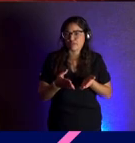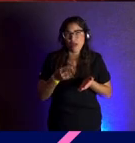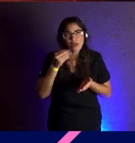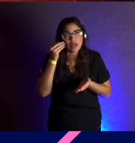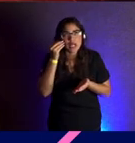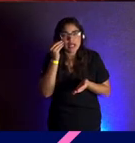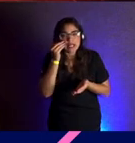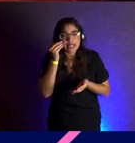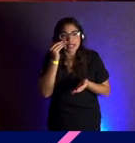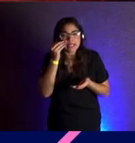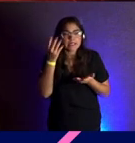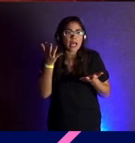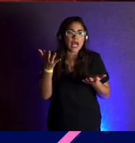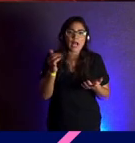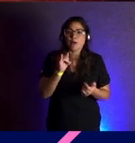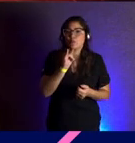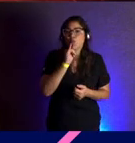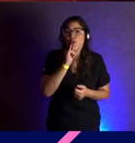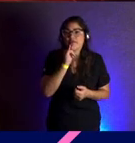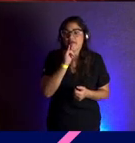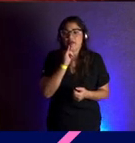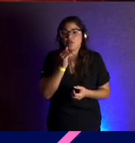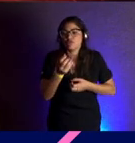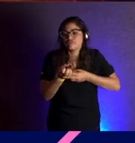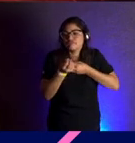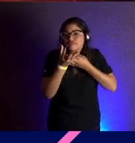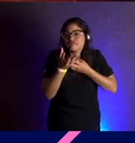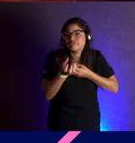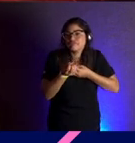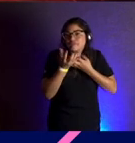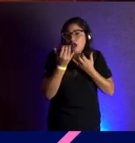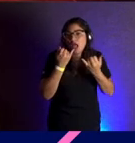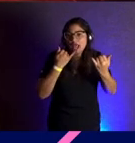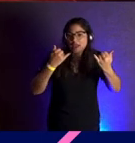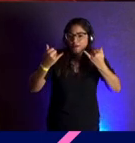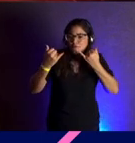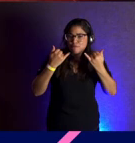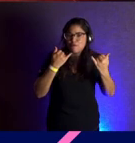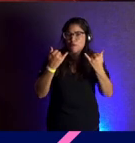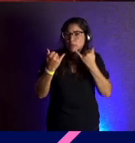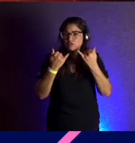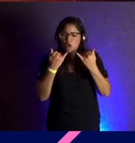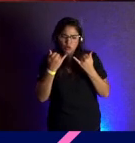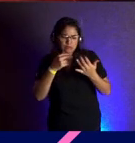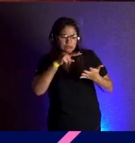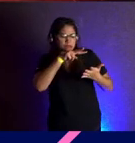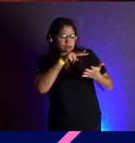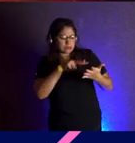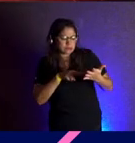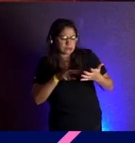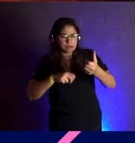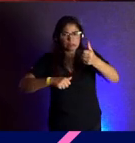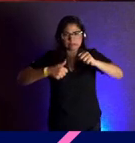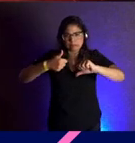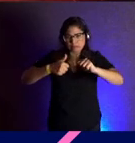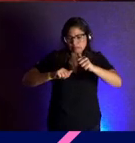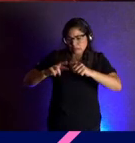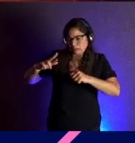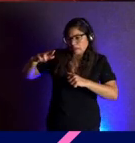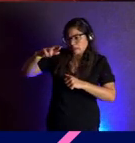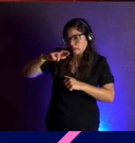exemplo, cruzar informações de território, né, onde